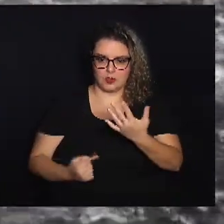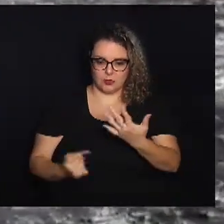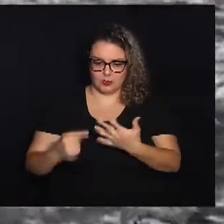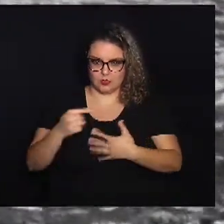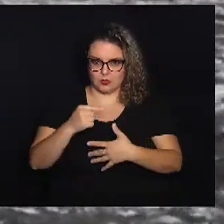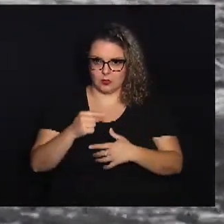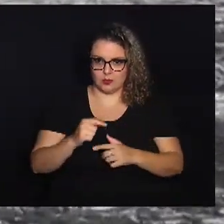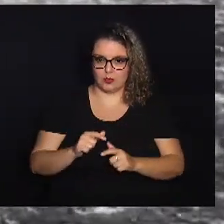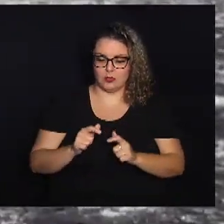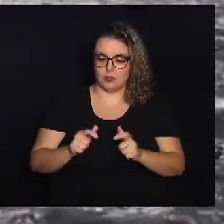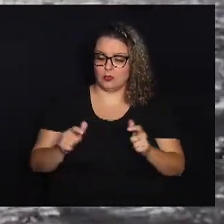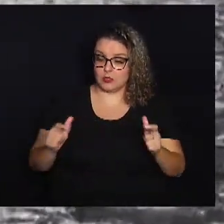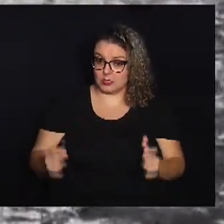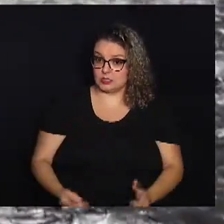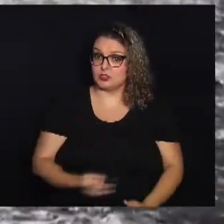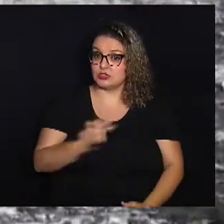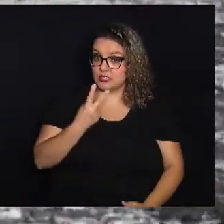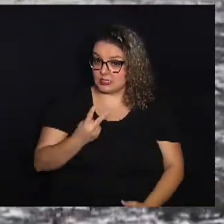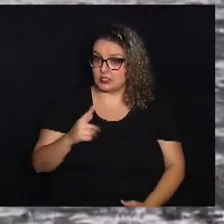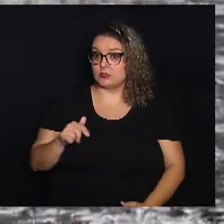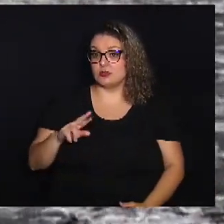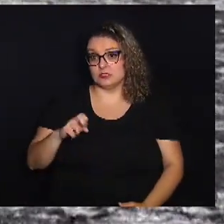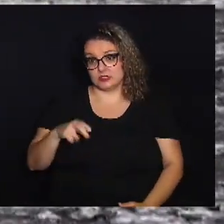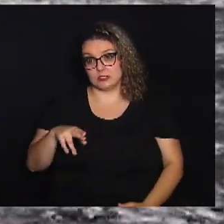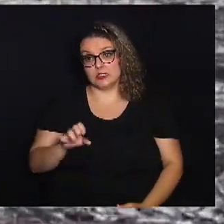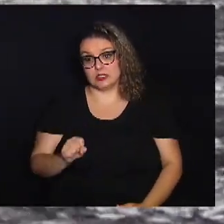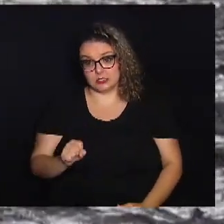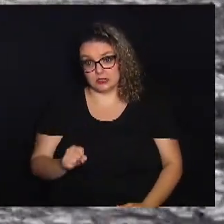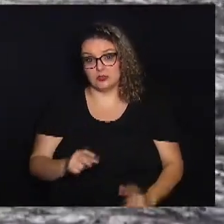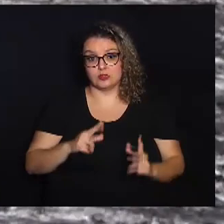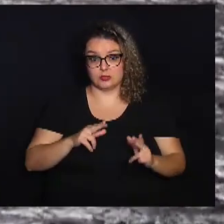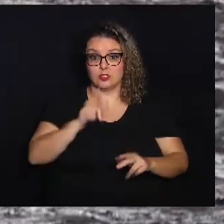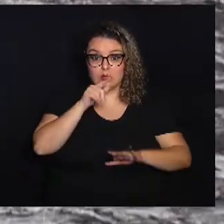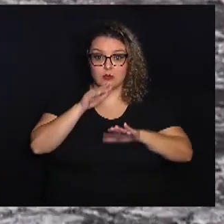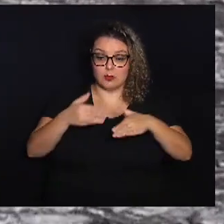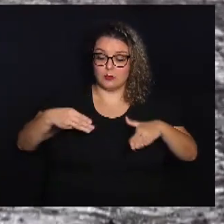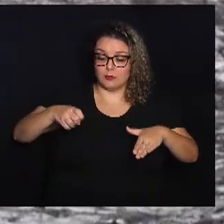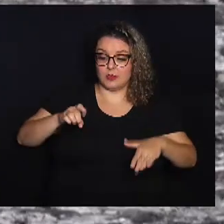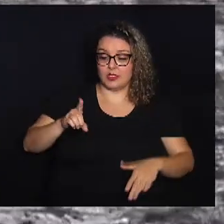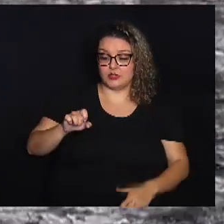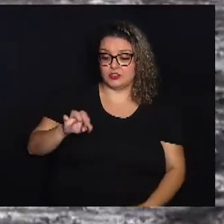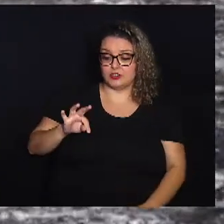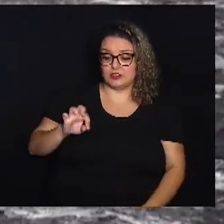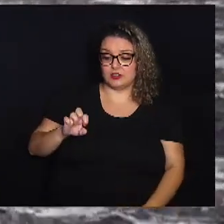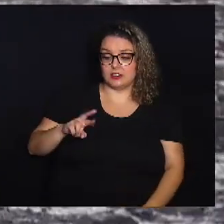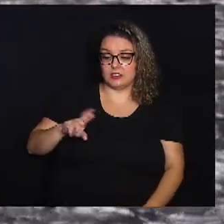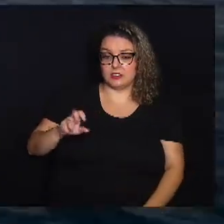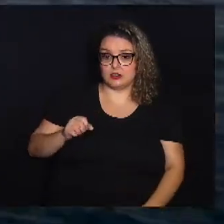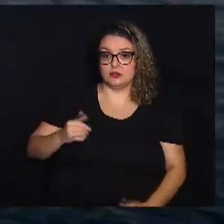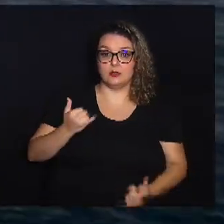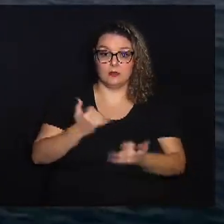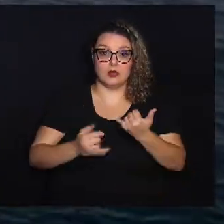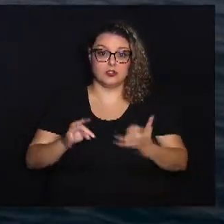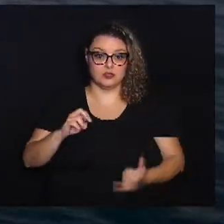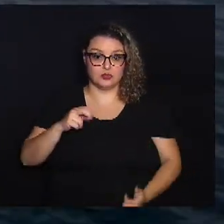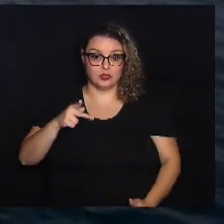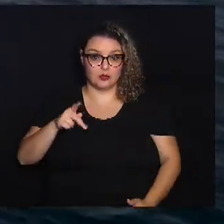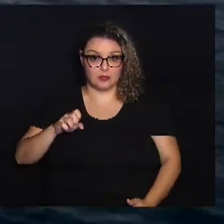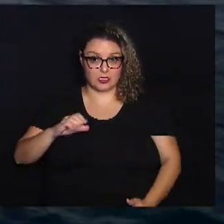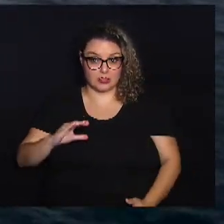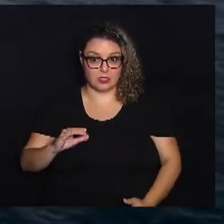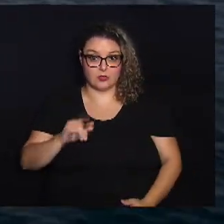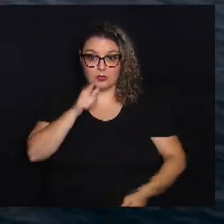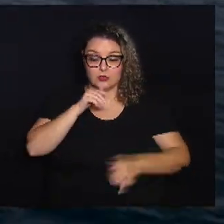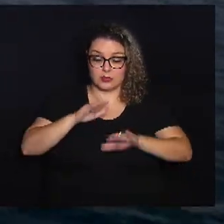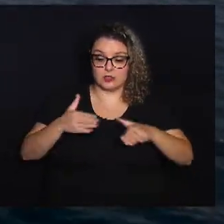o aumento em até 2 graus Celsius, como o caso do Mar Mediterrâneo e parte tropical do Oceano Atlântico.